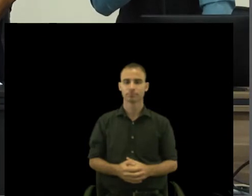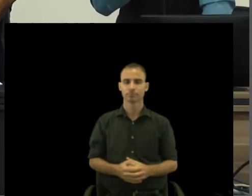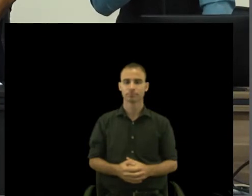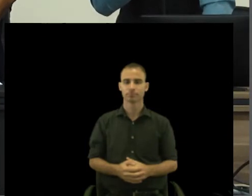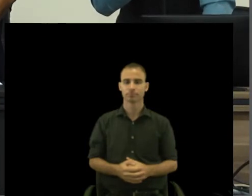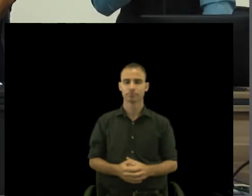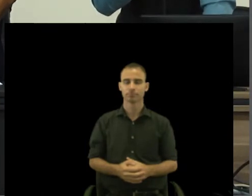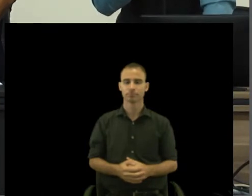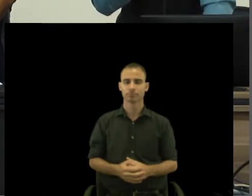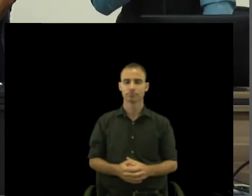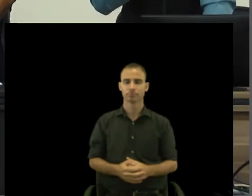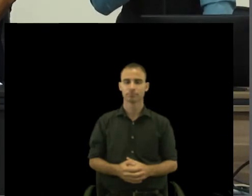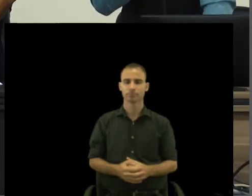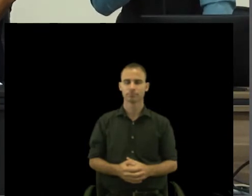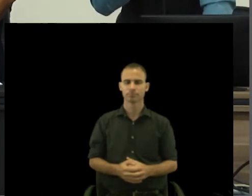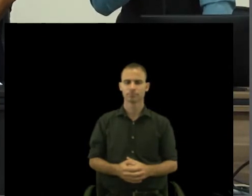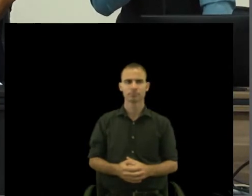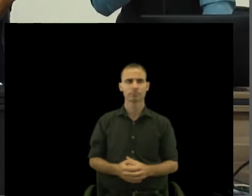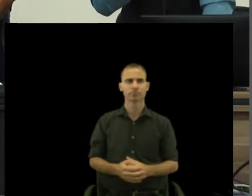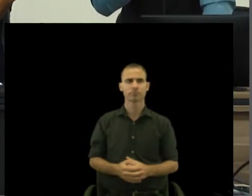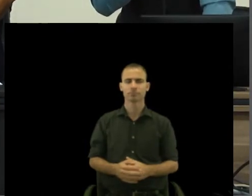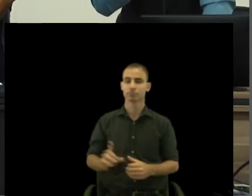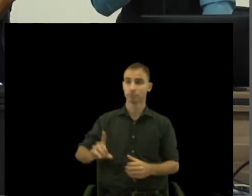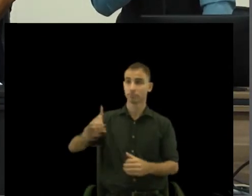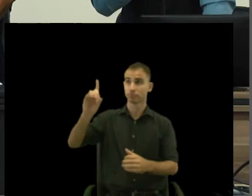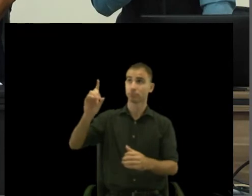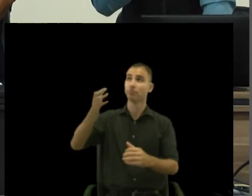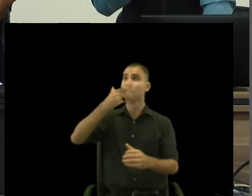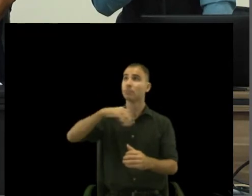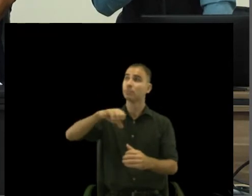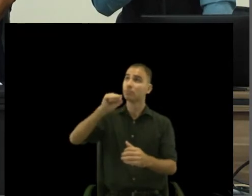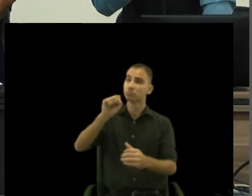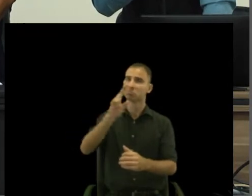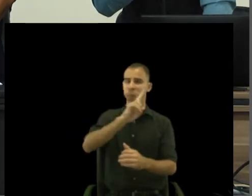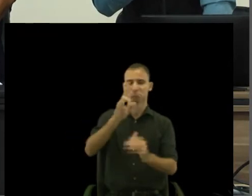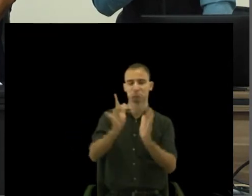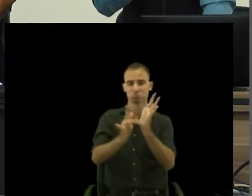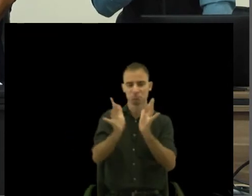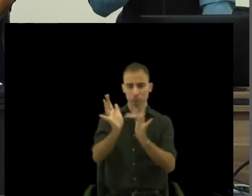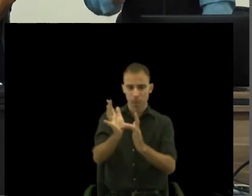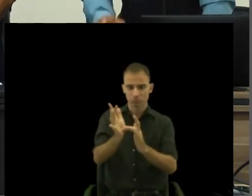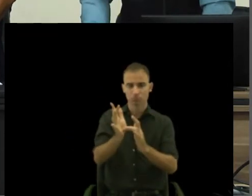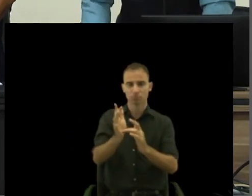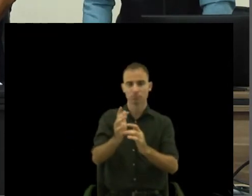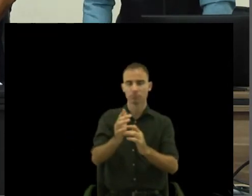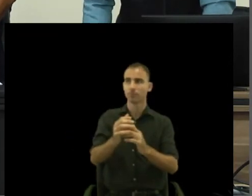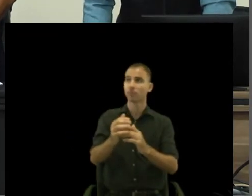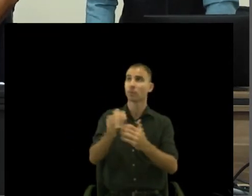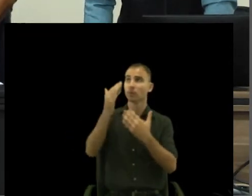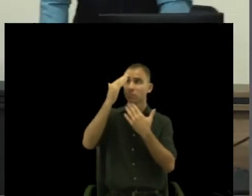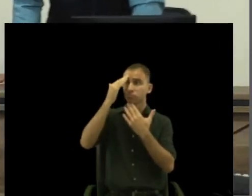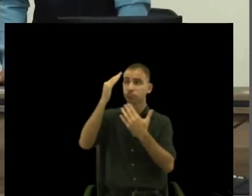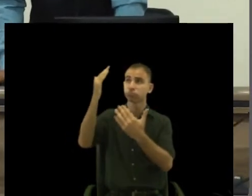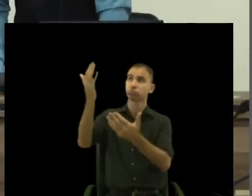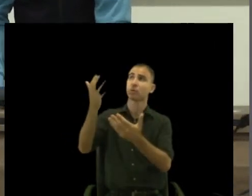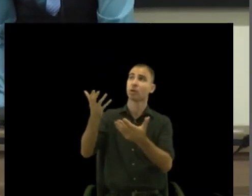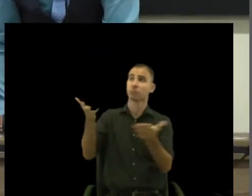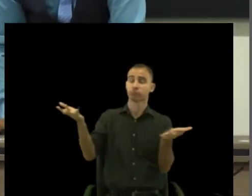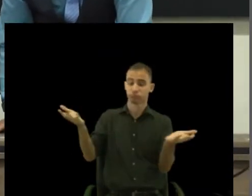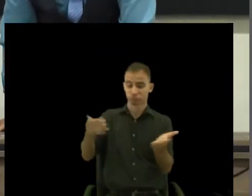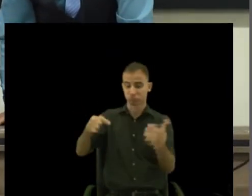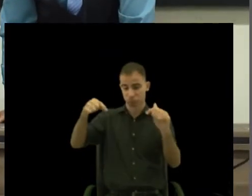Oremos. Senhor Deus e Pai, em nome de Jesus Cristo, teu Filho amado, Senhor Jesus, nós te agradecemos, Pai querido, por mais esse dia,